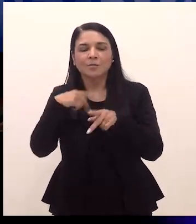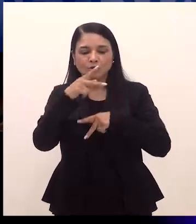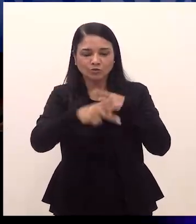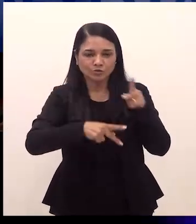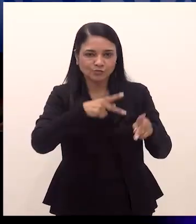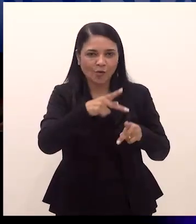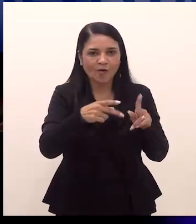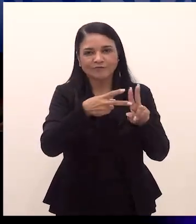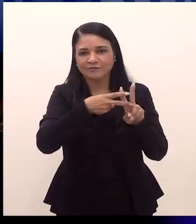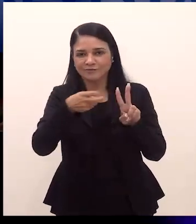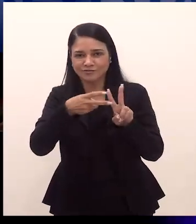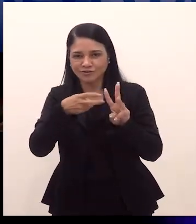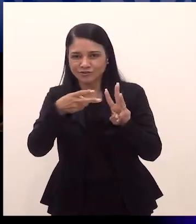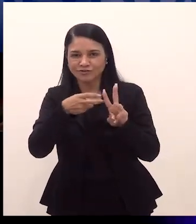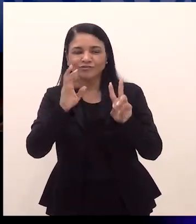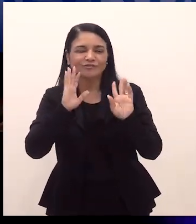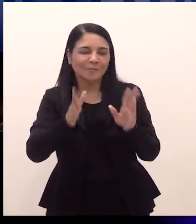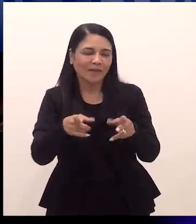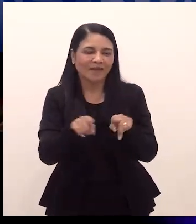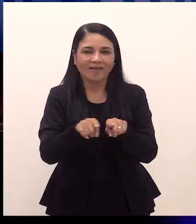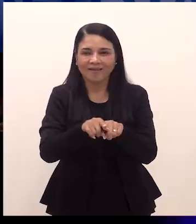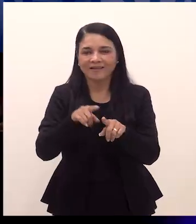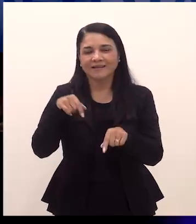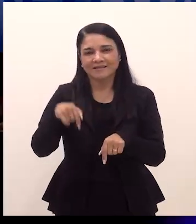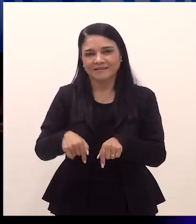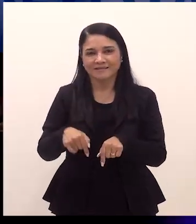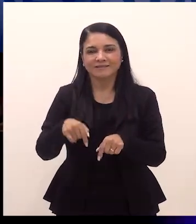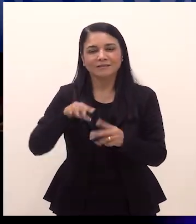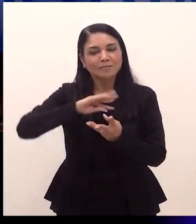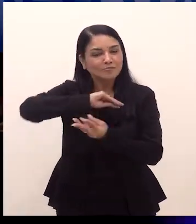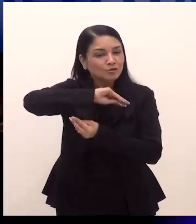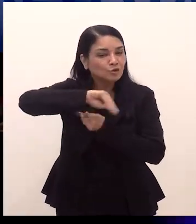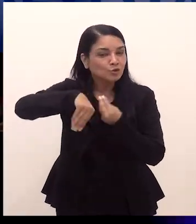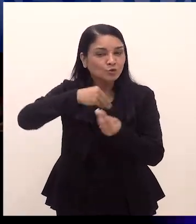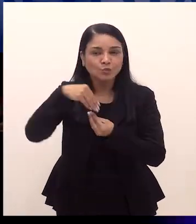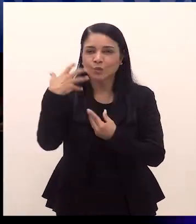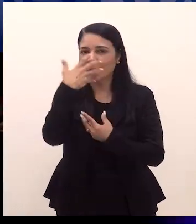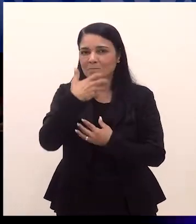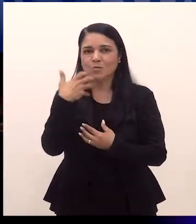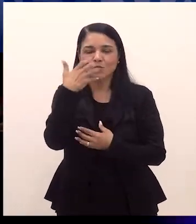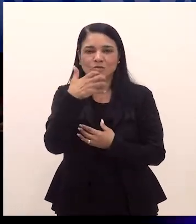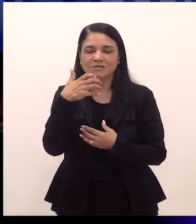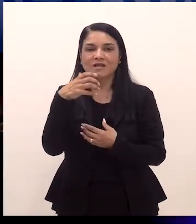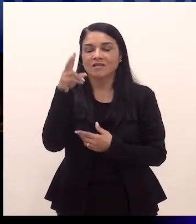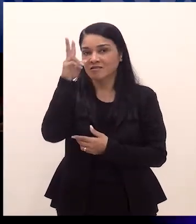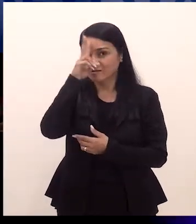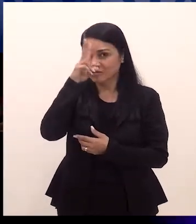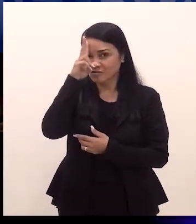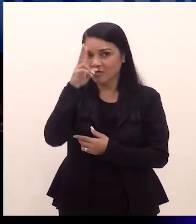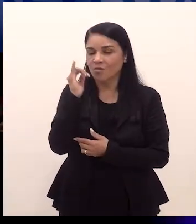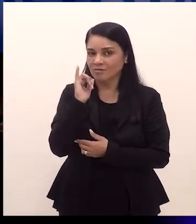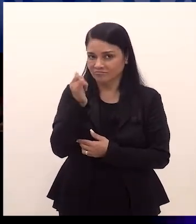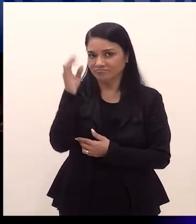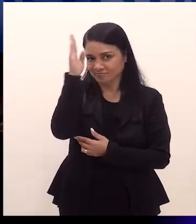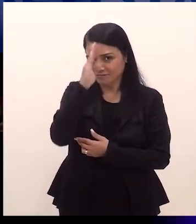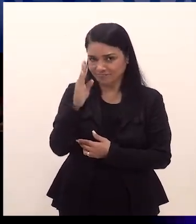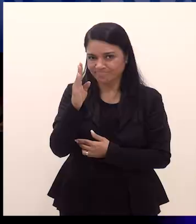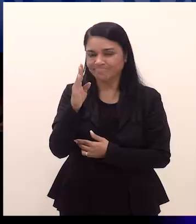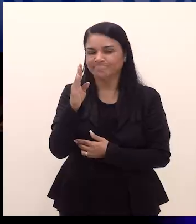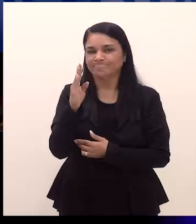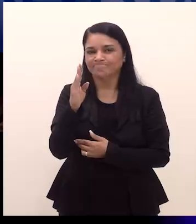música que os povos originários já faziam aqui. Então, por mais que a gente tenha uma história de